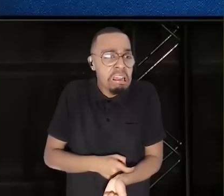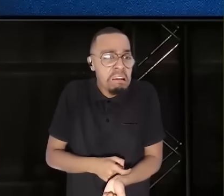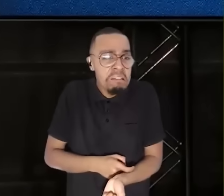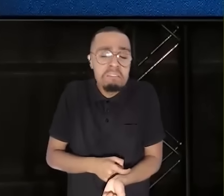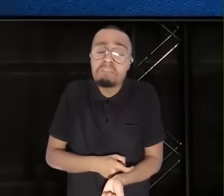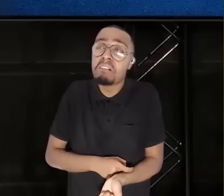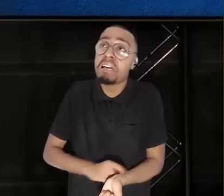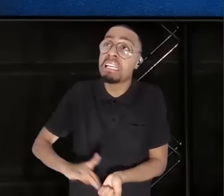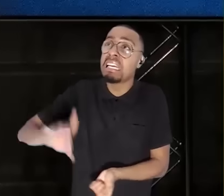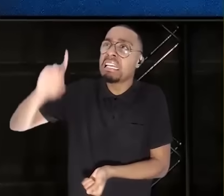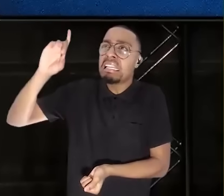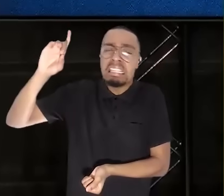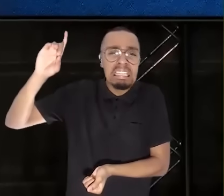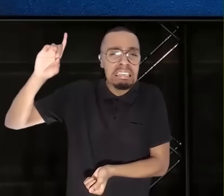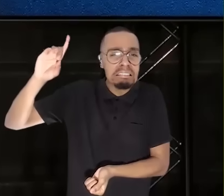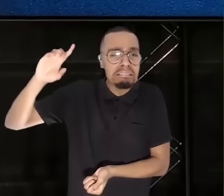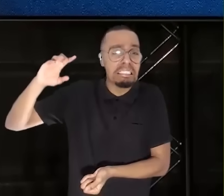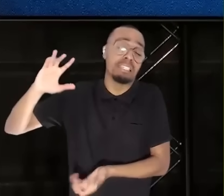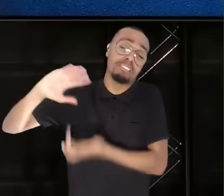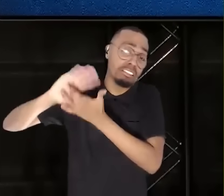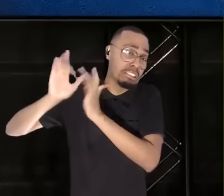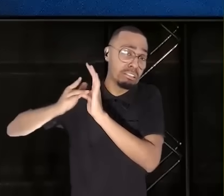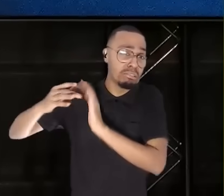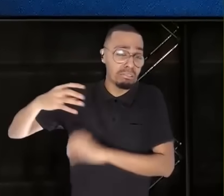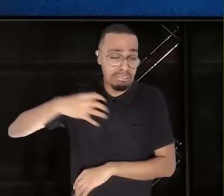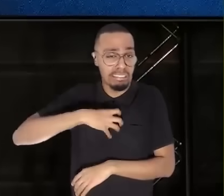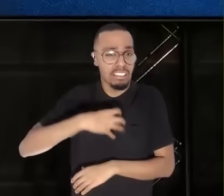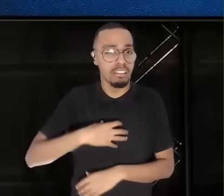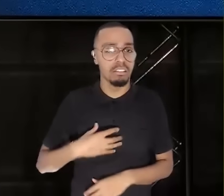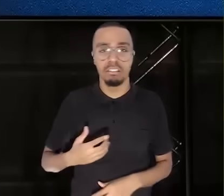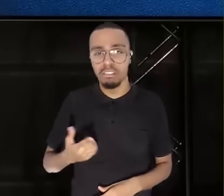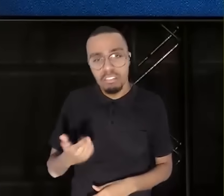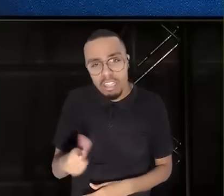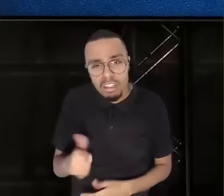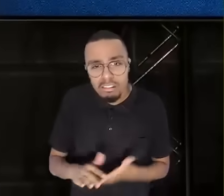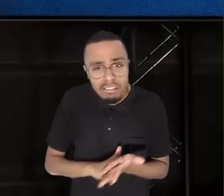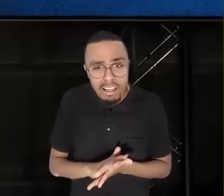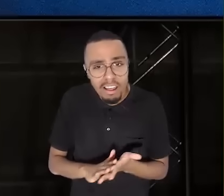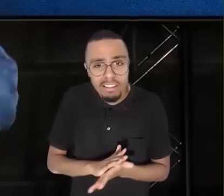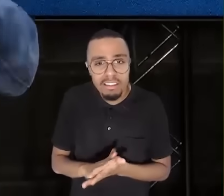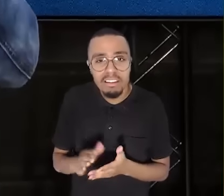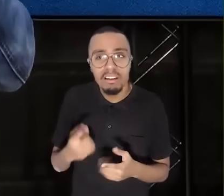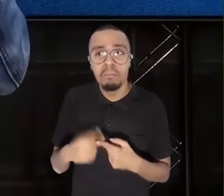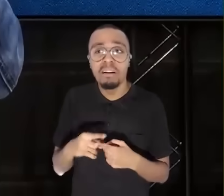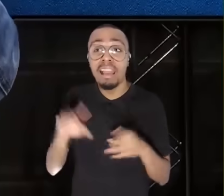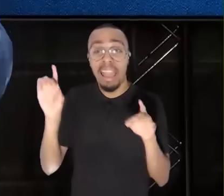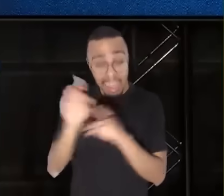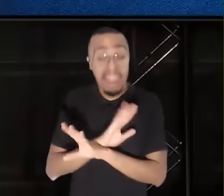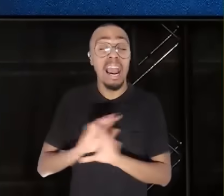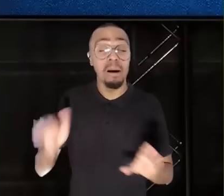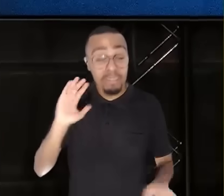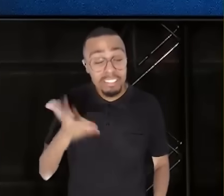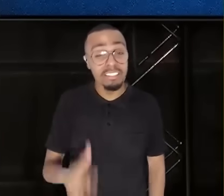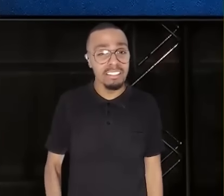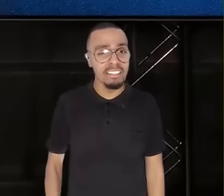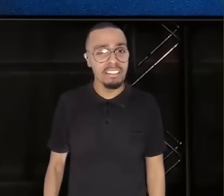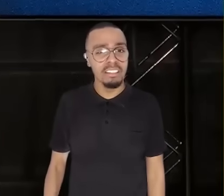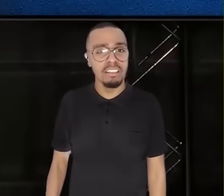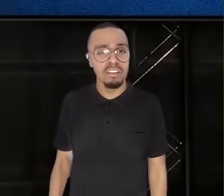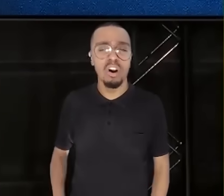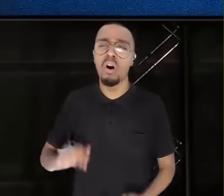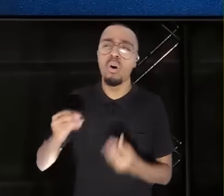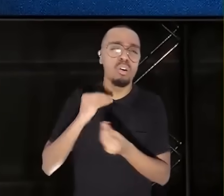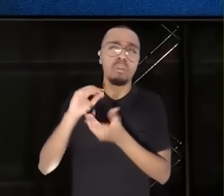trono? Nada. Porque ele já disse: está consumado. Você sabe o que vai deixar Jesus